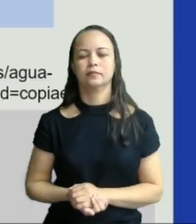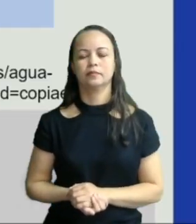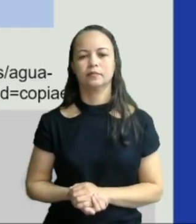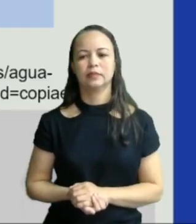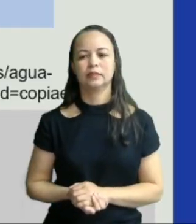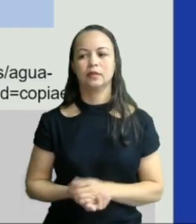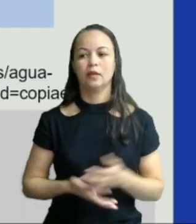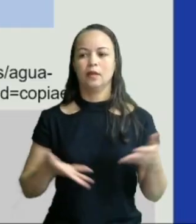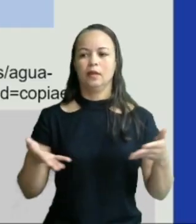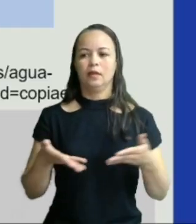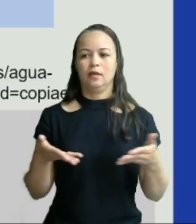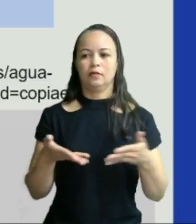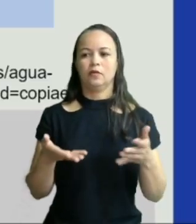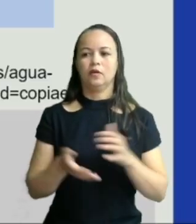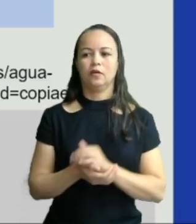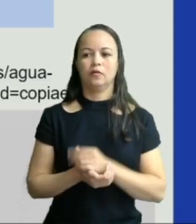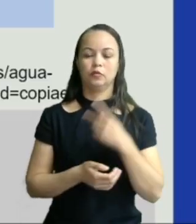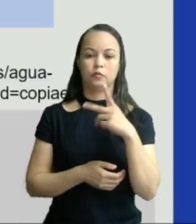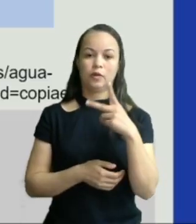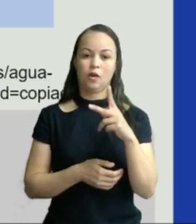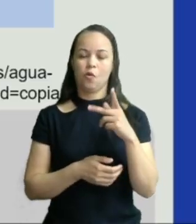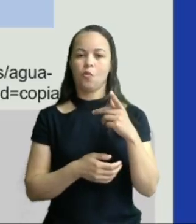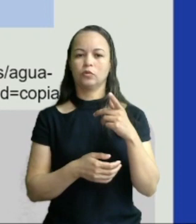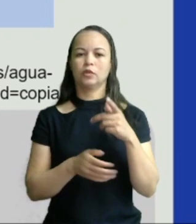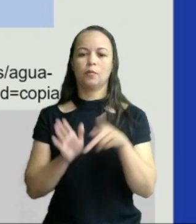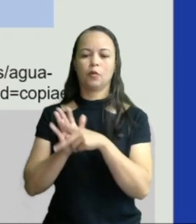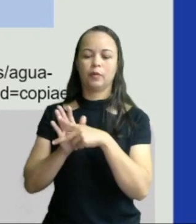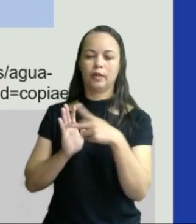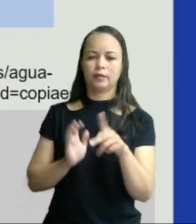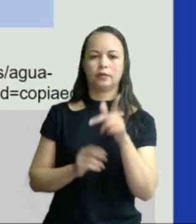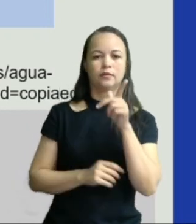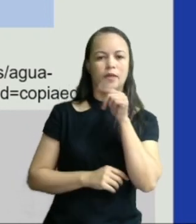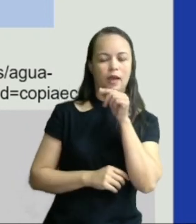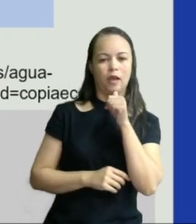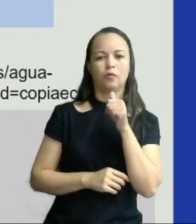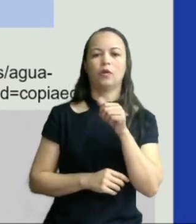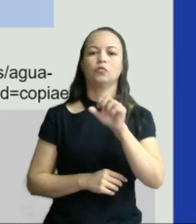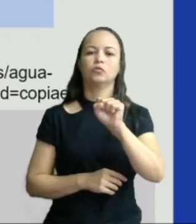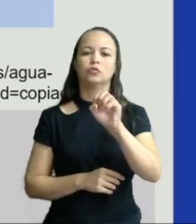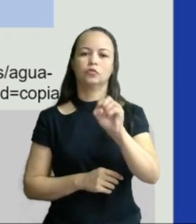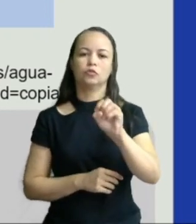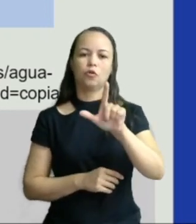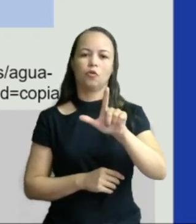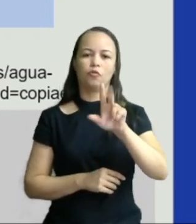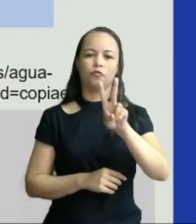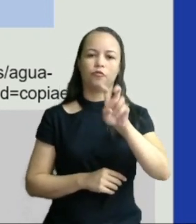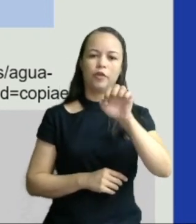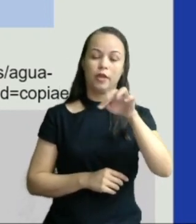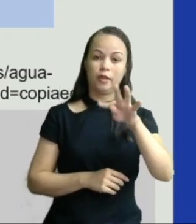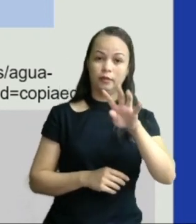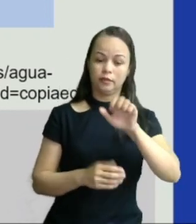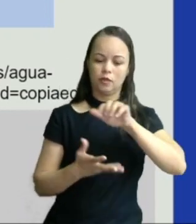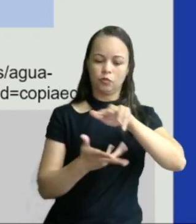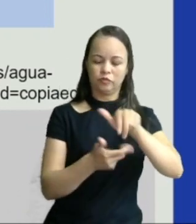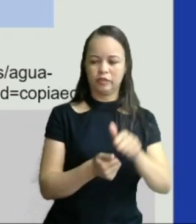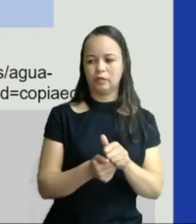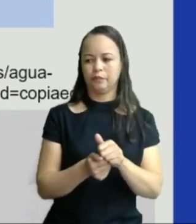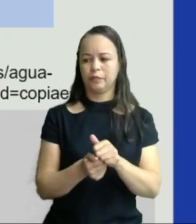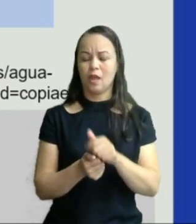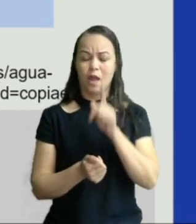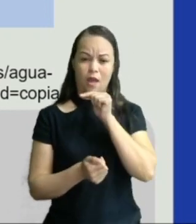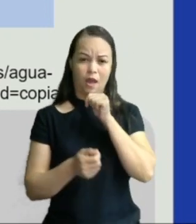Agora vamos para a outra propriedade da água, que é o solvente universal, tá certo? A água é capaz de